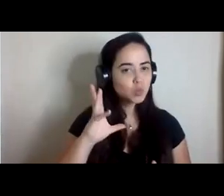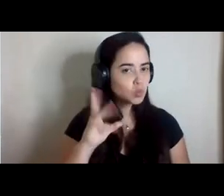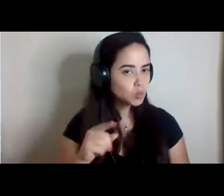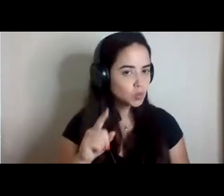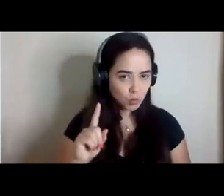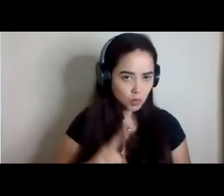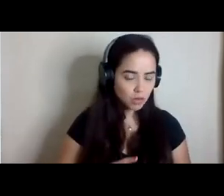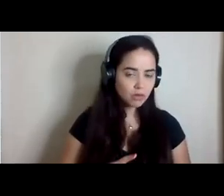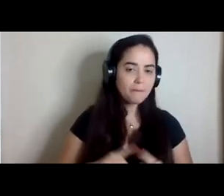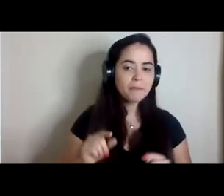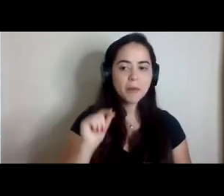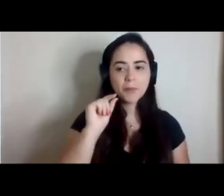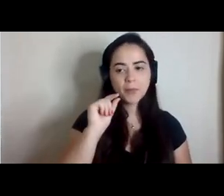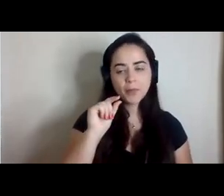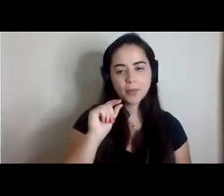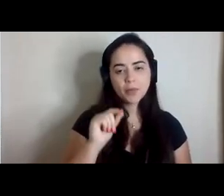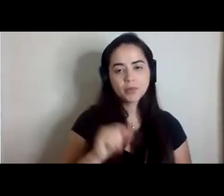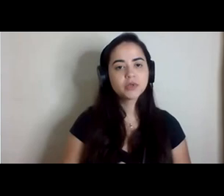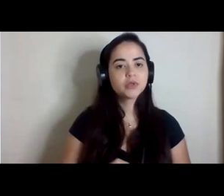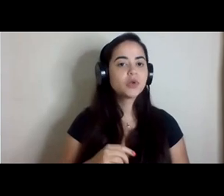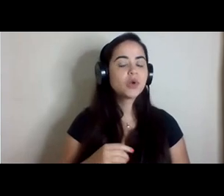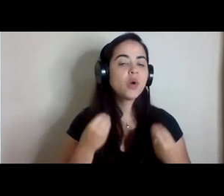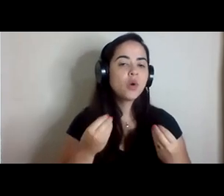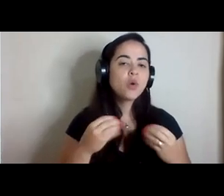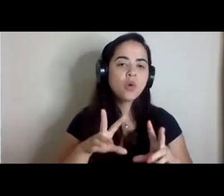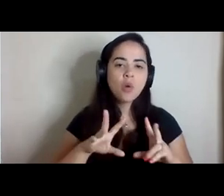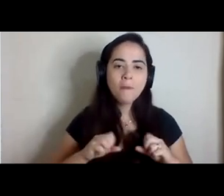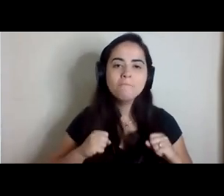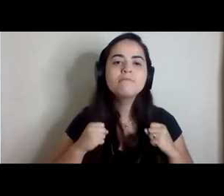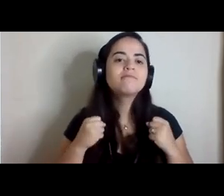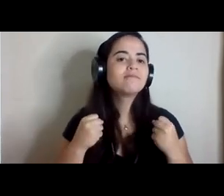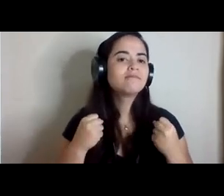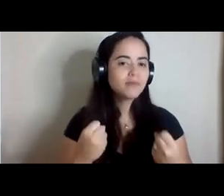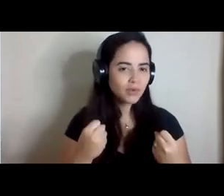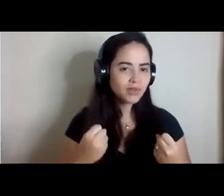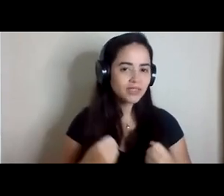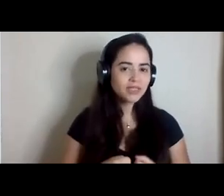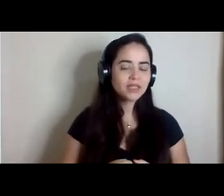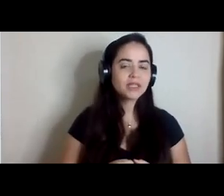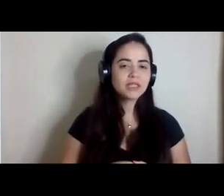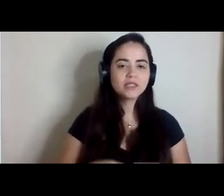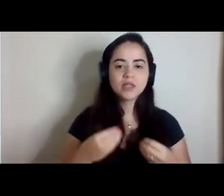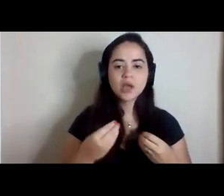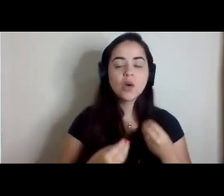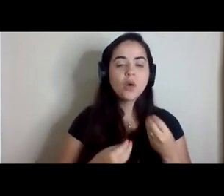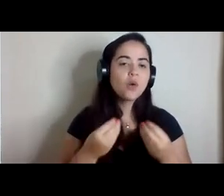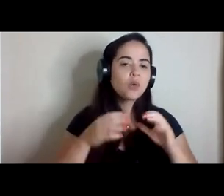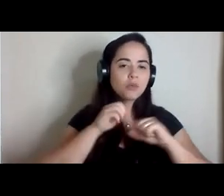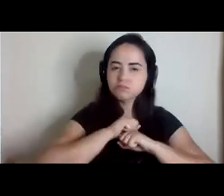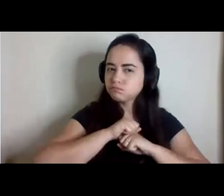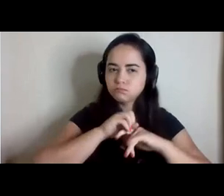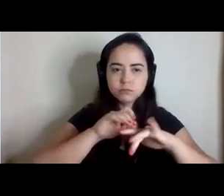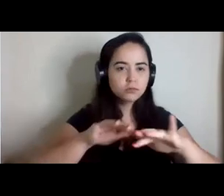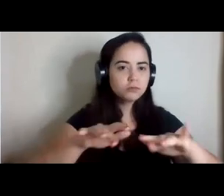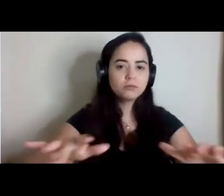trabalhos, mas uma amostra mesmo da potência dessas produções, o alcance que elas podem ter, a implicação